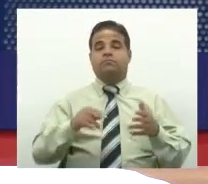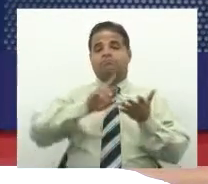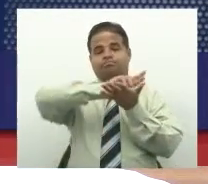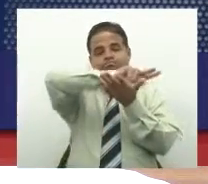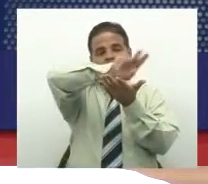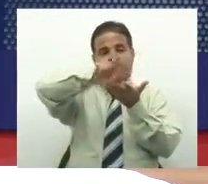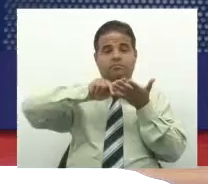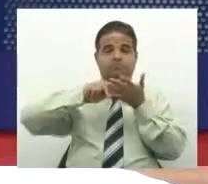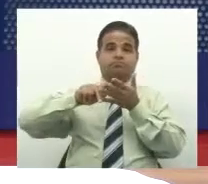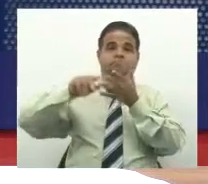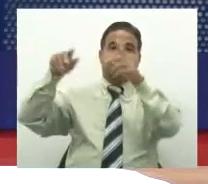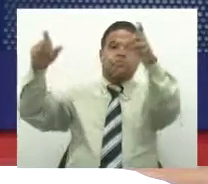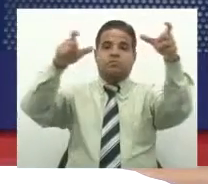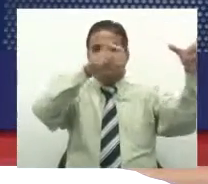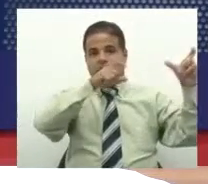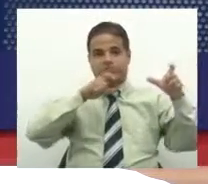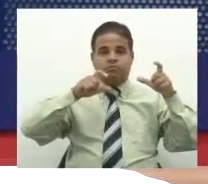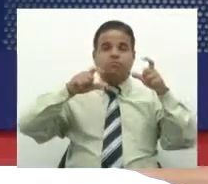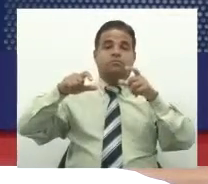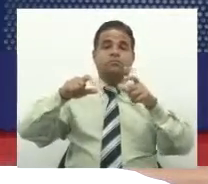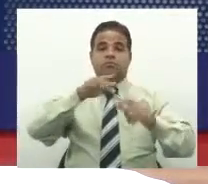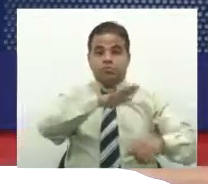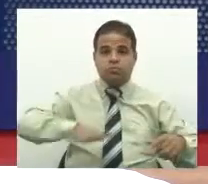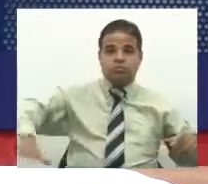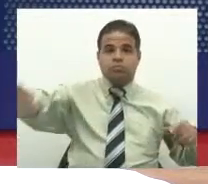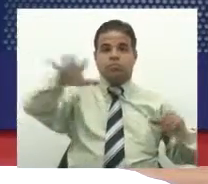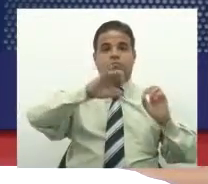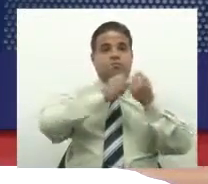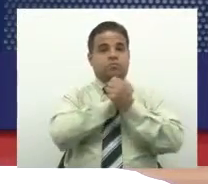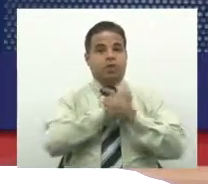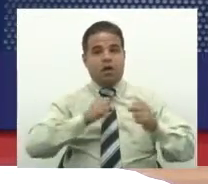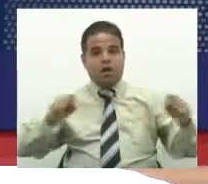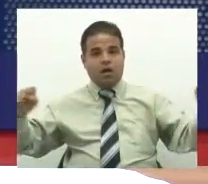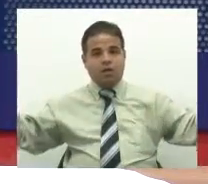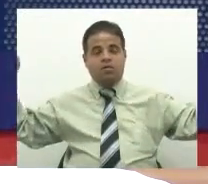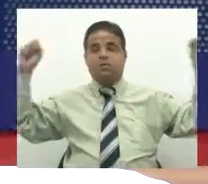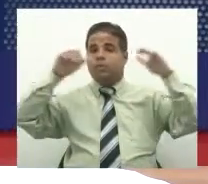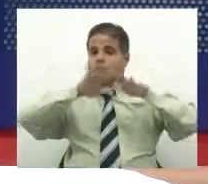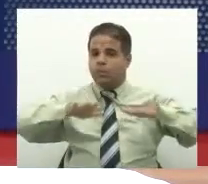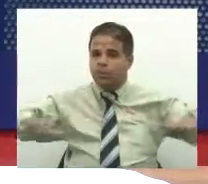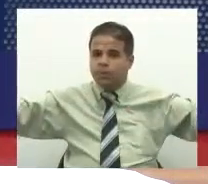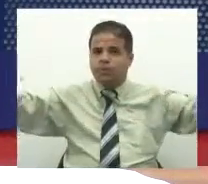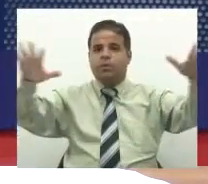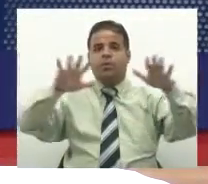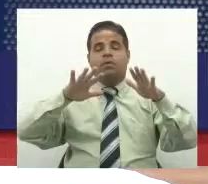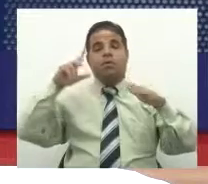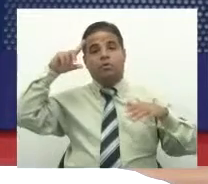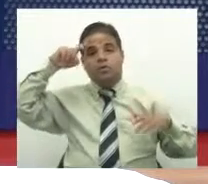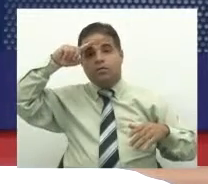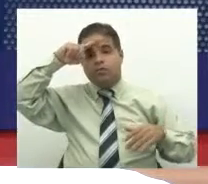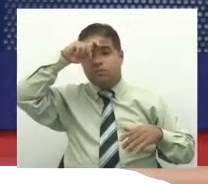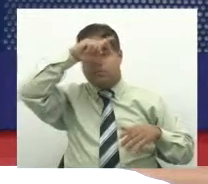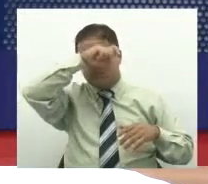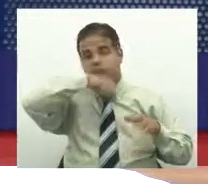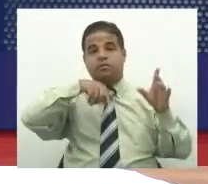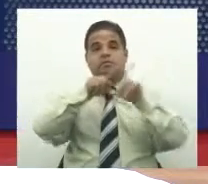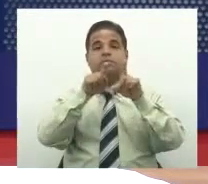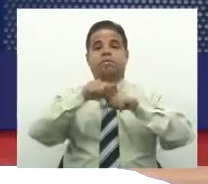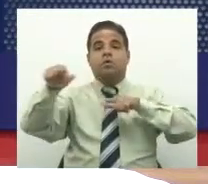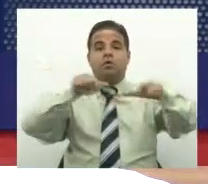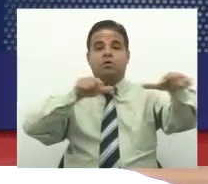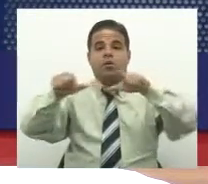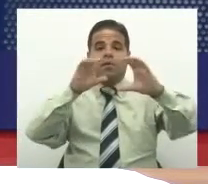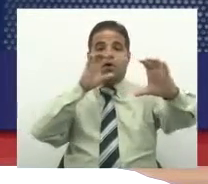diversidade regional muito grande, um espaço geográfico também muito extenso, o que dificulta o